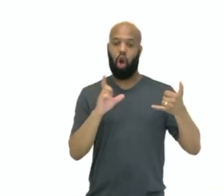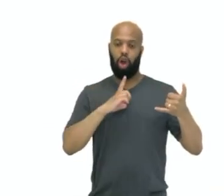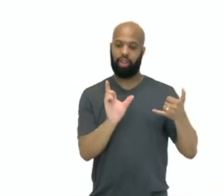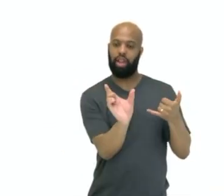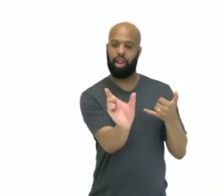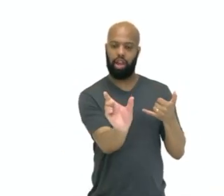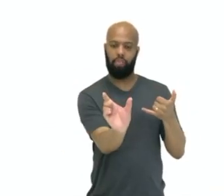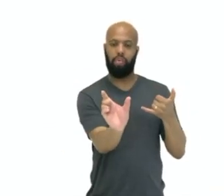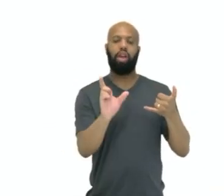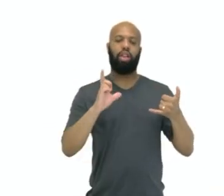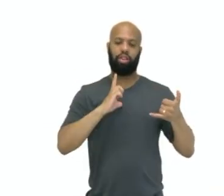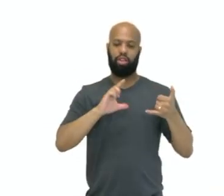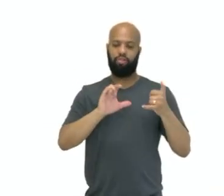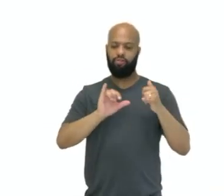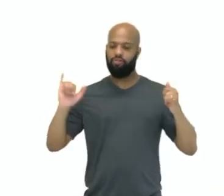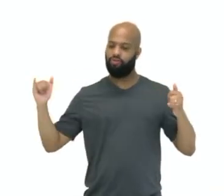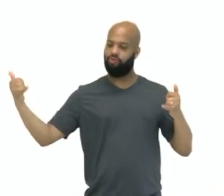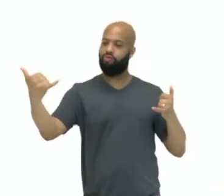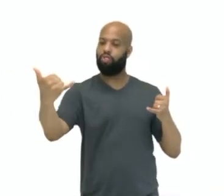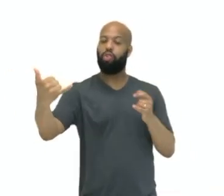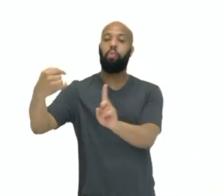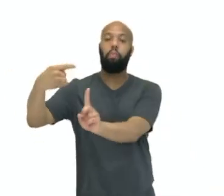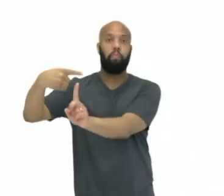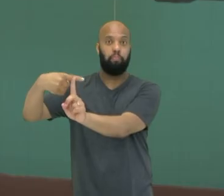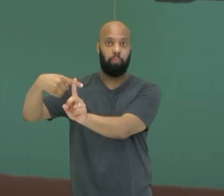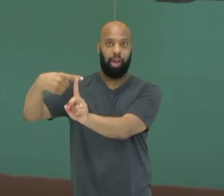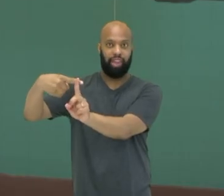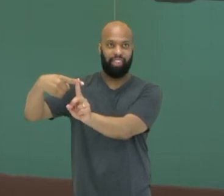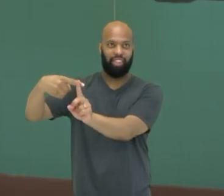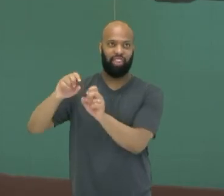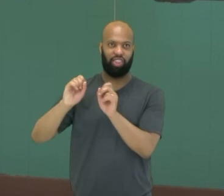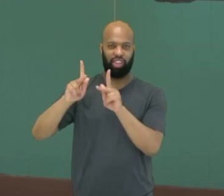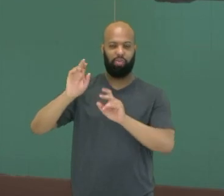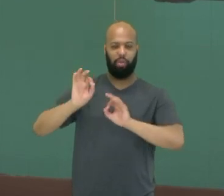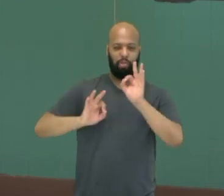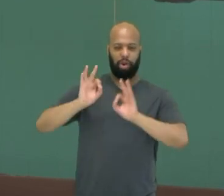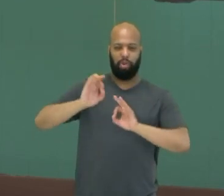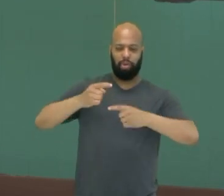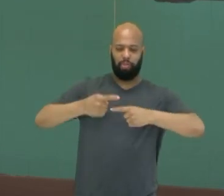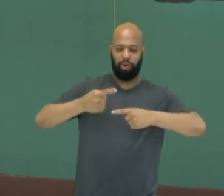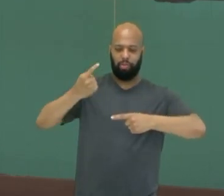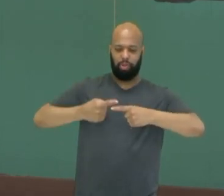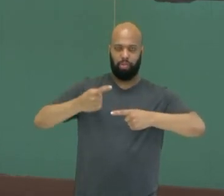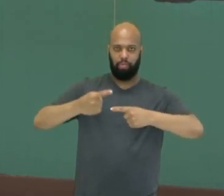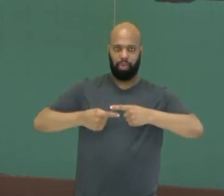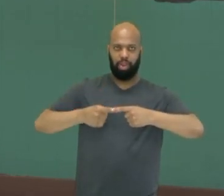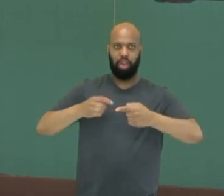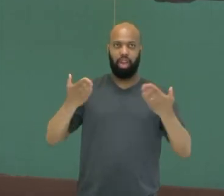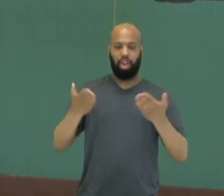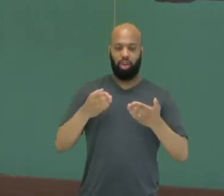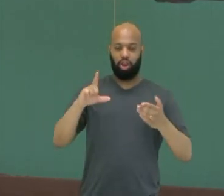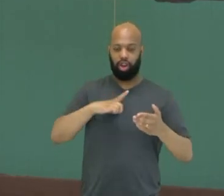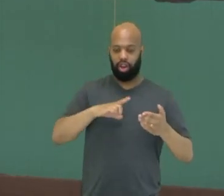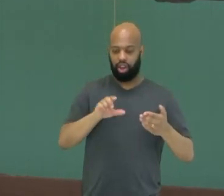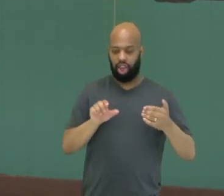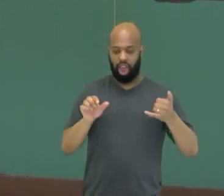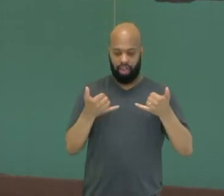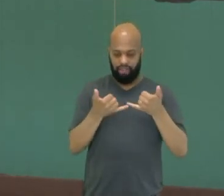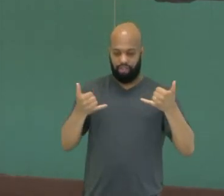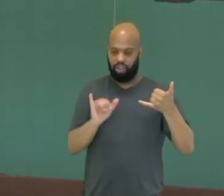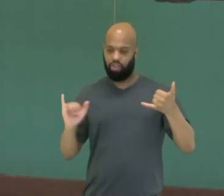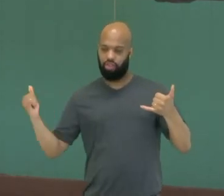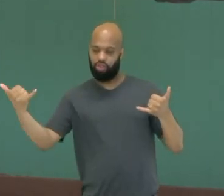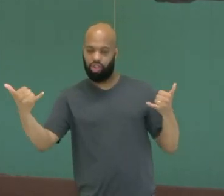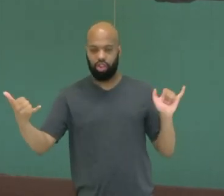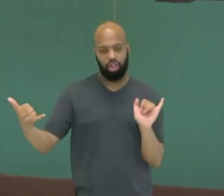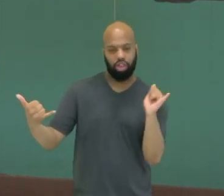polo positivo da pilha. Então a gente está começando a montar o nosso circuito. E vocês vão colocar a fita isolante. Vou dar um tempinho